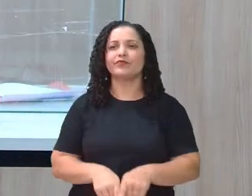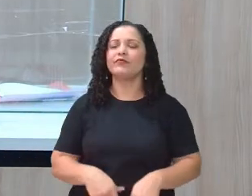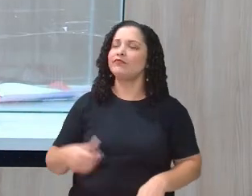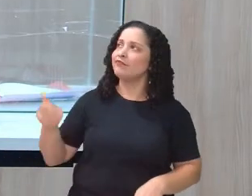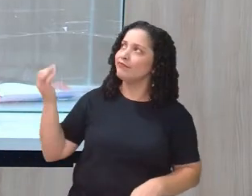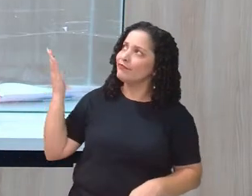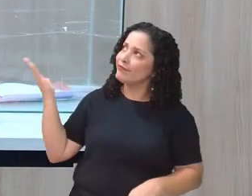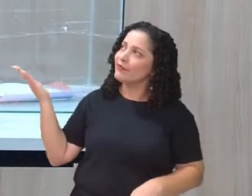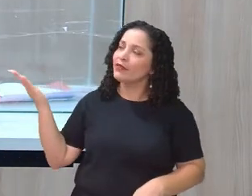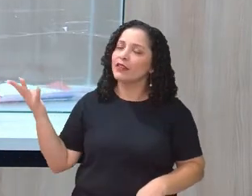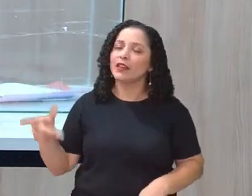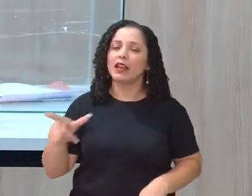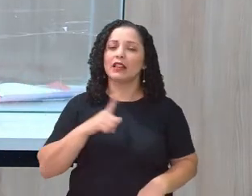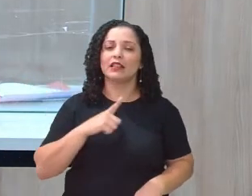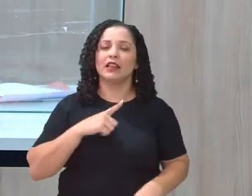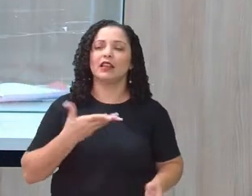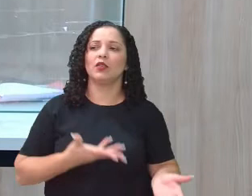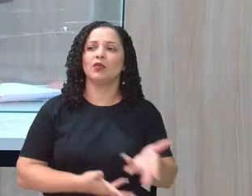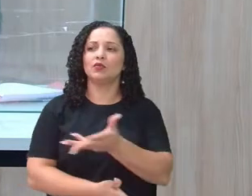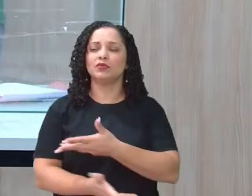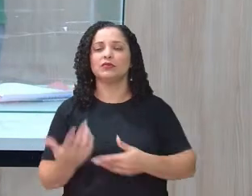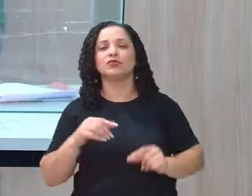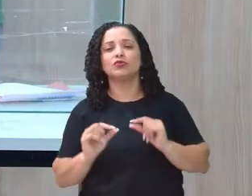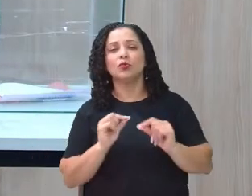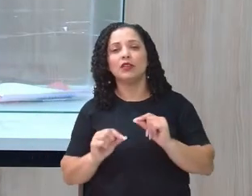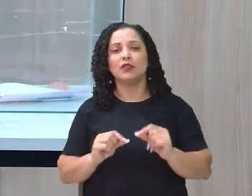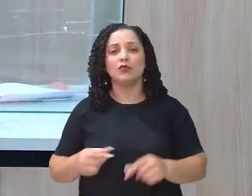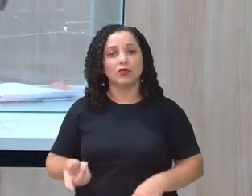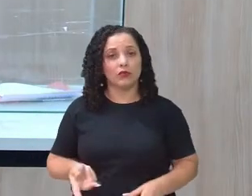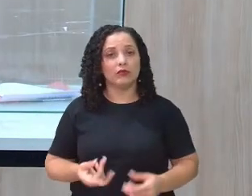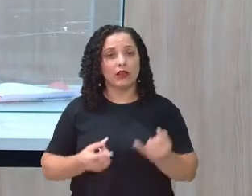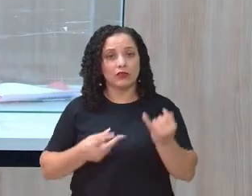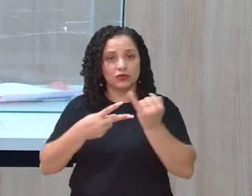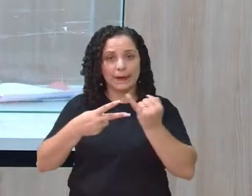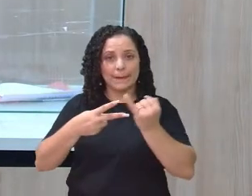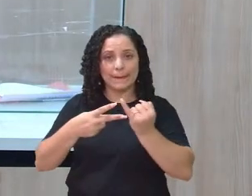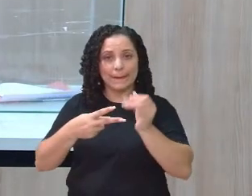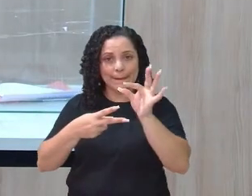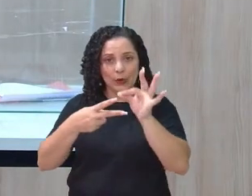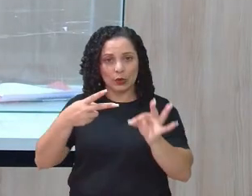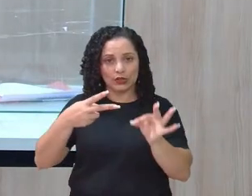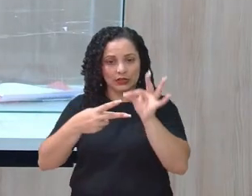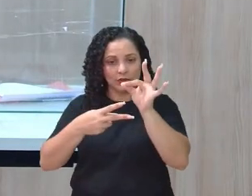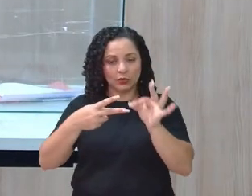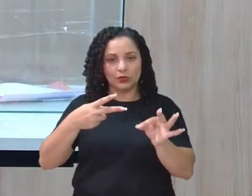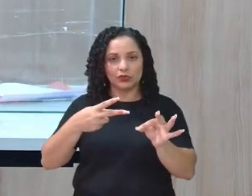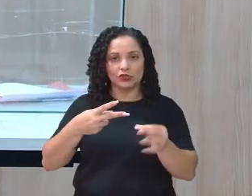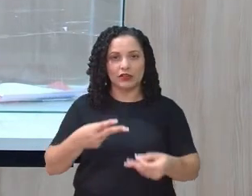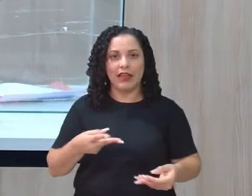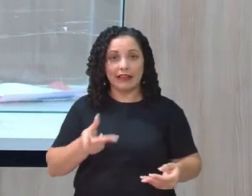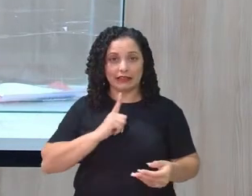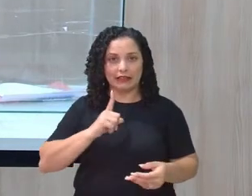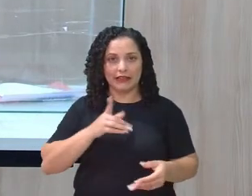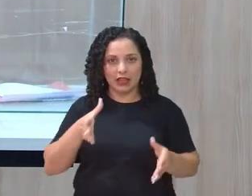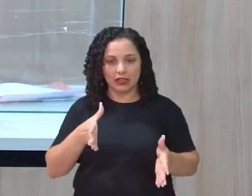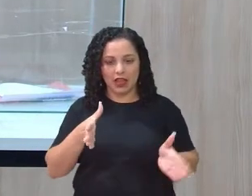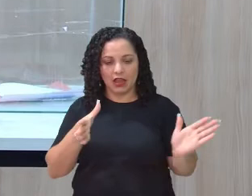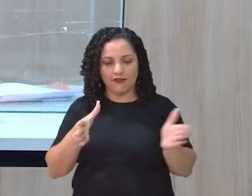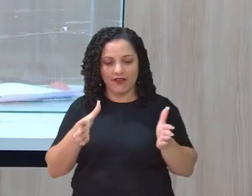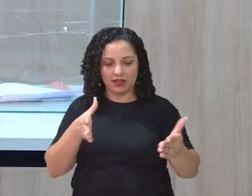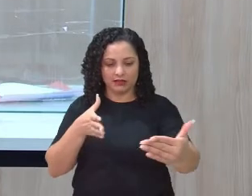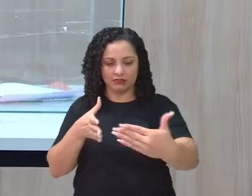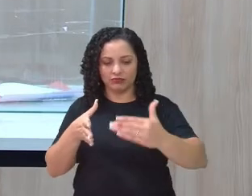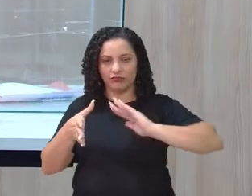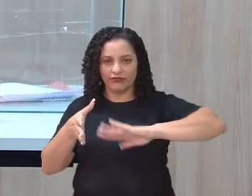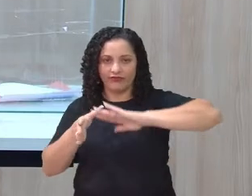E associamos a essas faces aos polígonos, certo? As faces que a gente chama lá nos poliedros